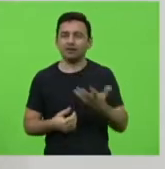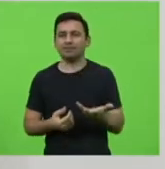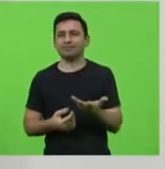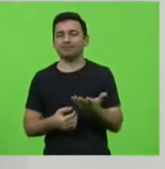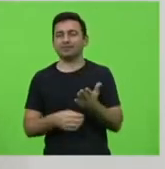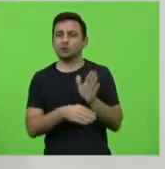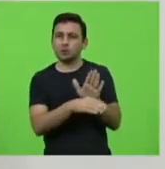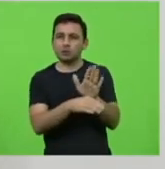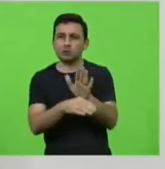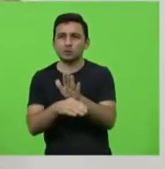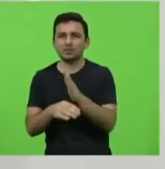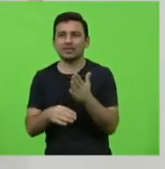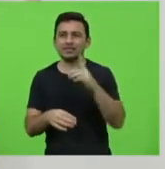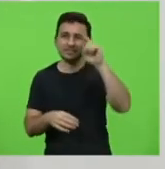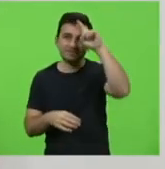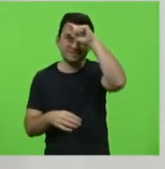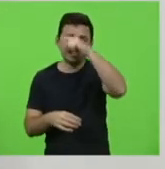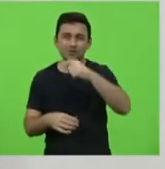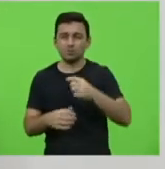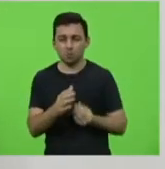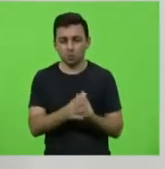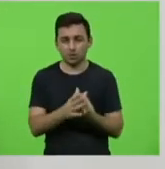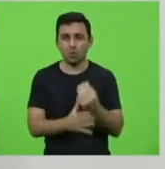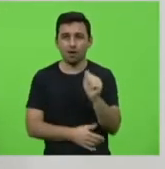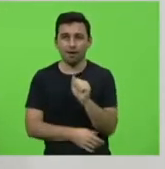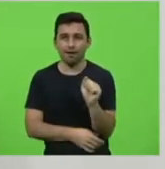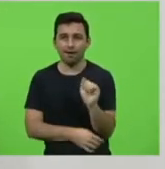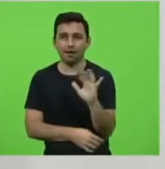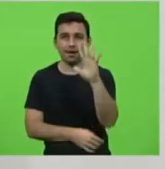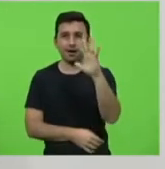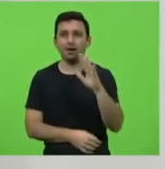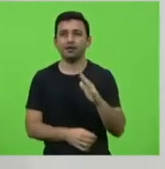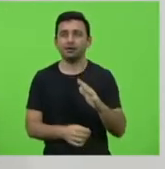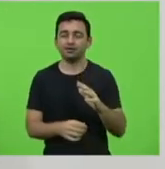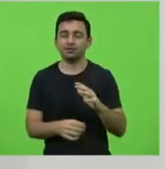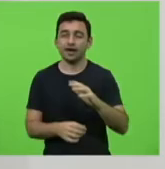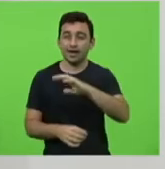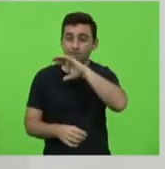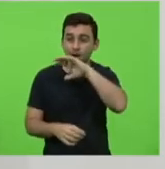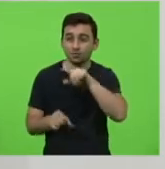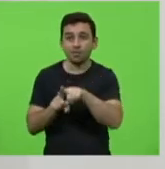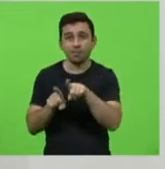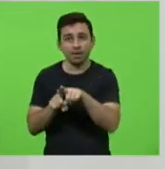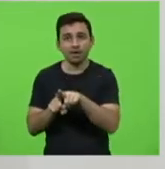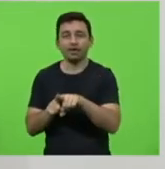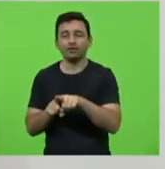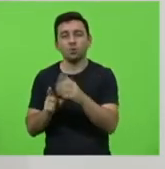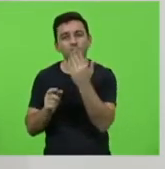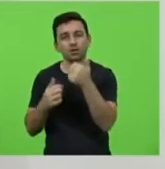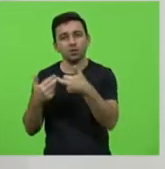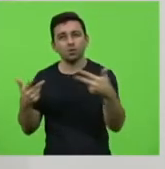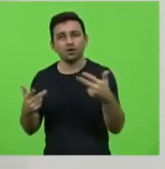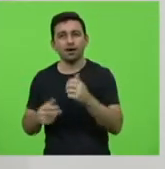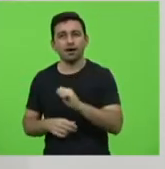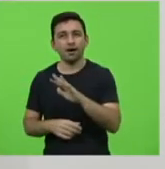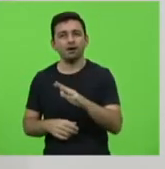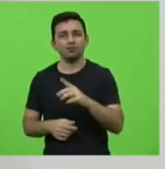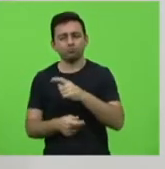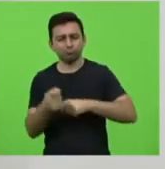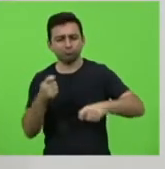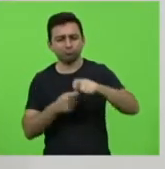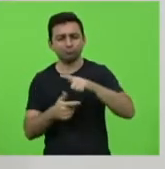produção, que acaba encarecendo o custo de produção dos animais também e que reflete, querendo ou não, na economia, mas